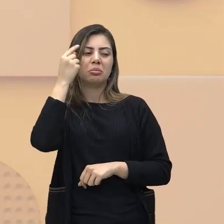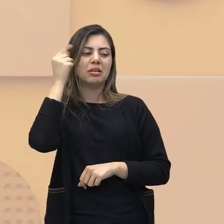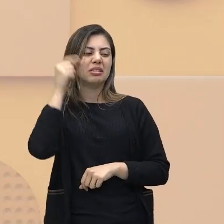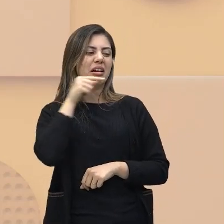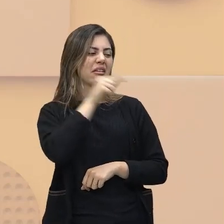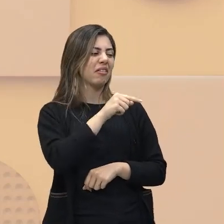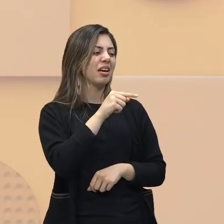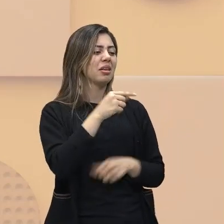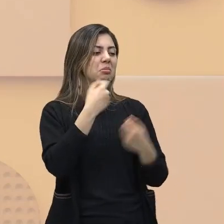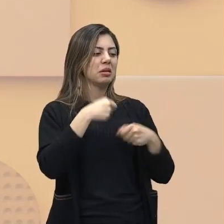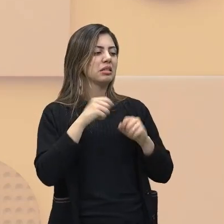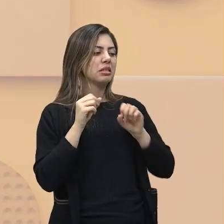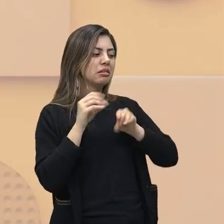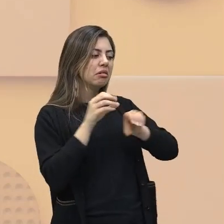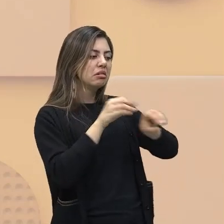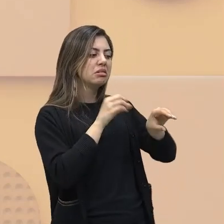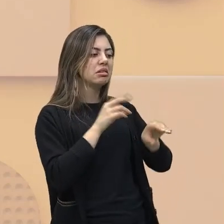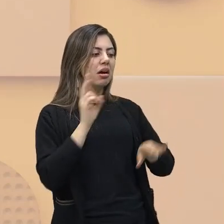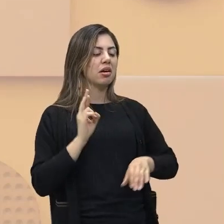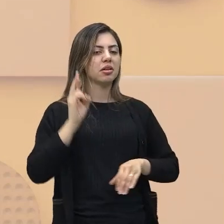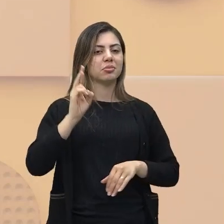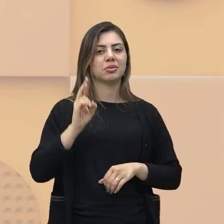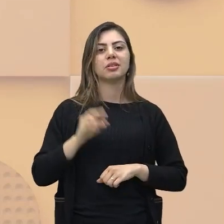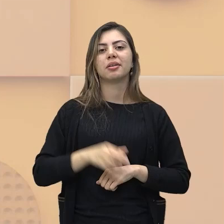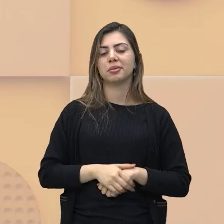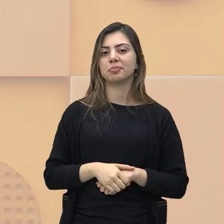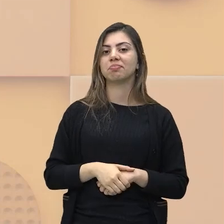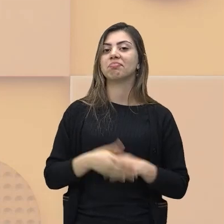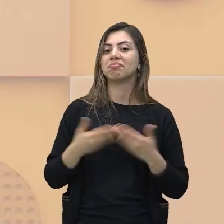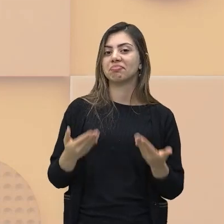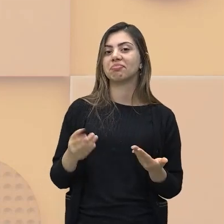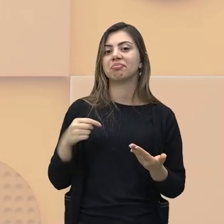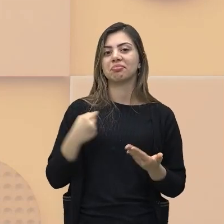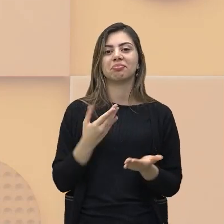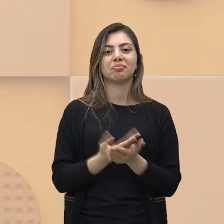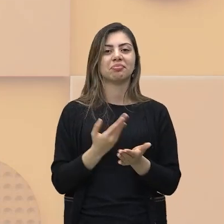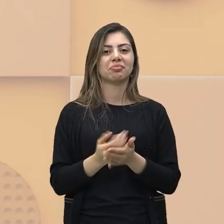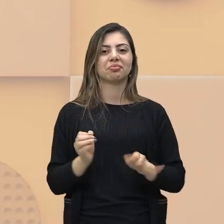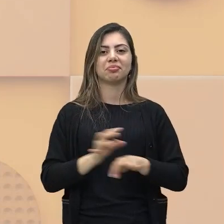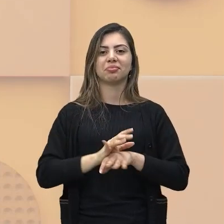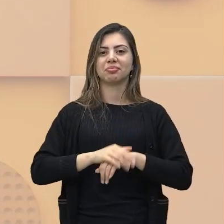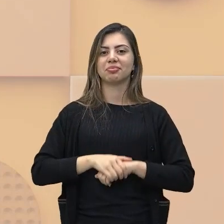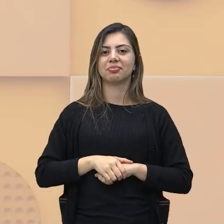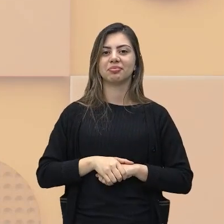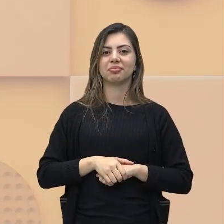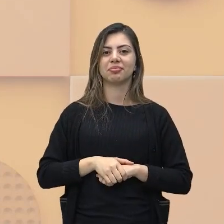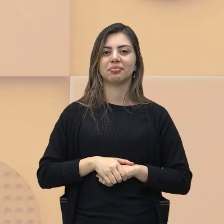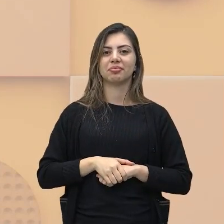precisava ser tutelado. Ok, meus queridos? E essa foi a nossa aula de hoje.